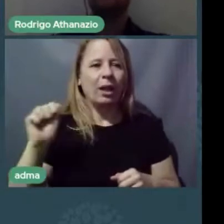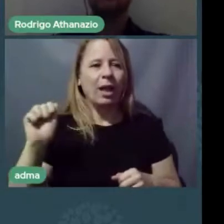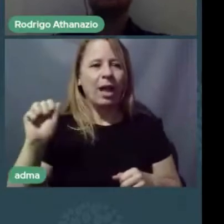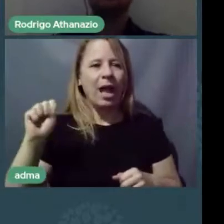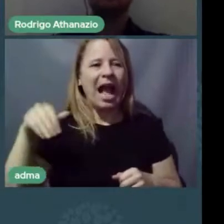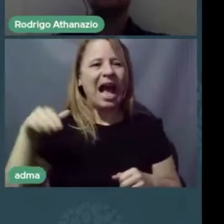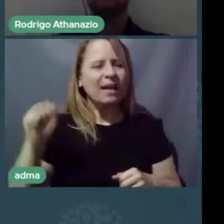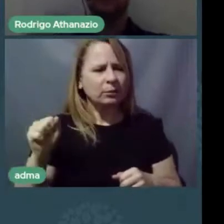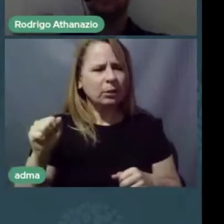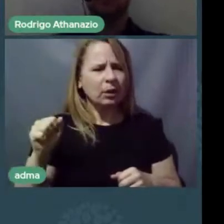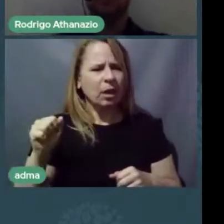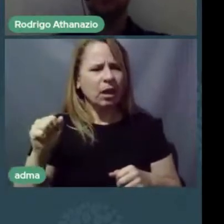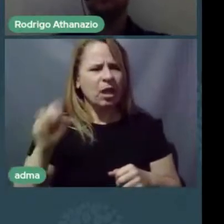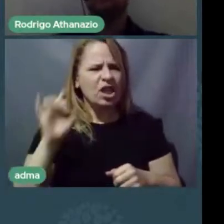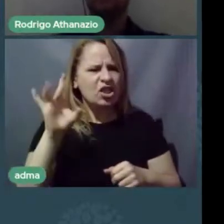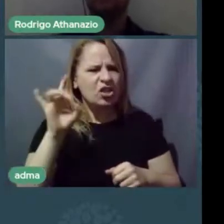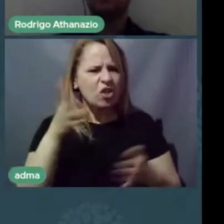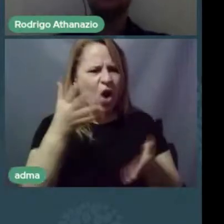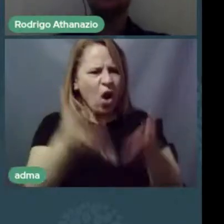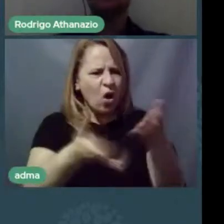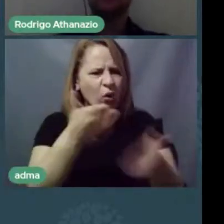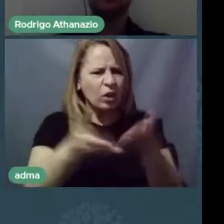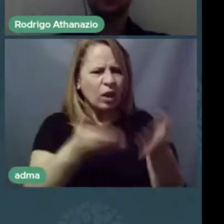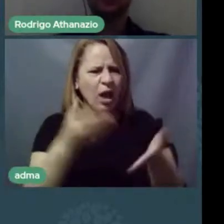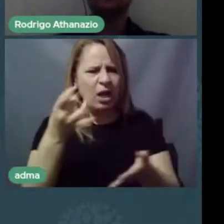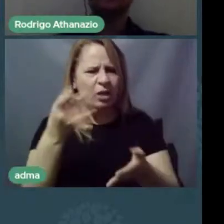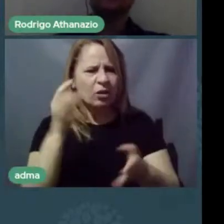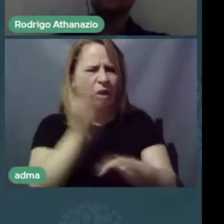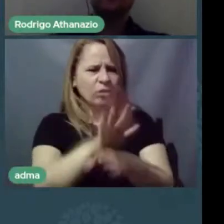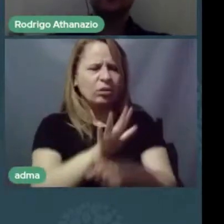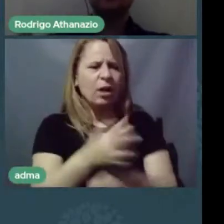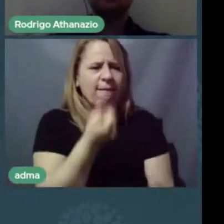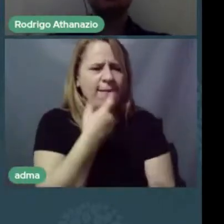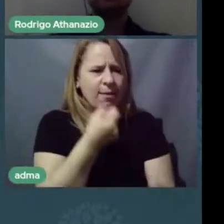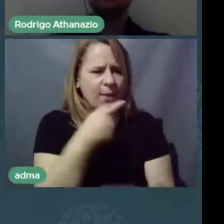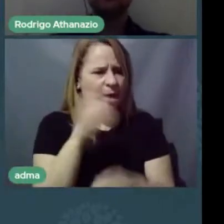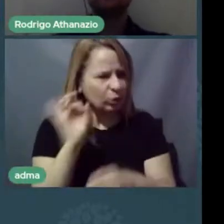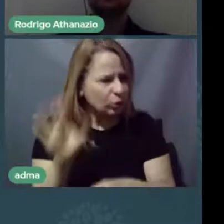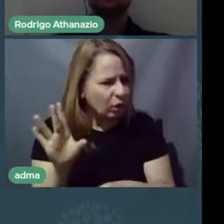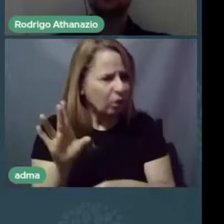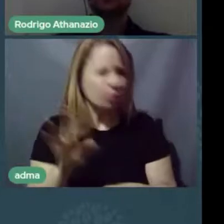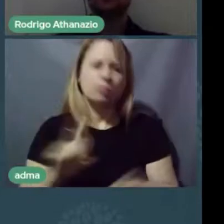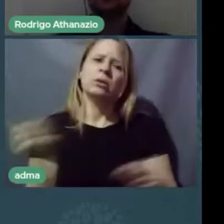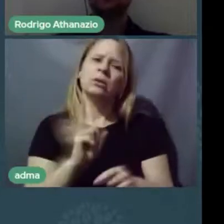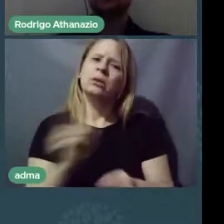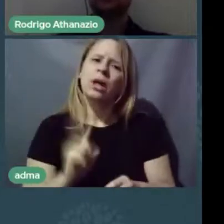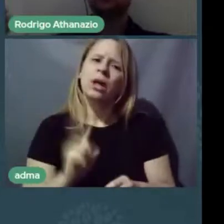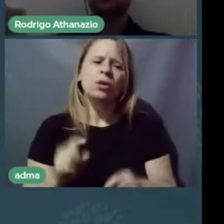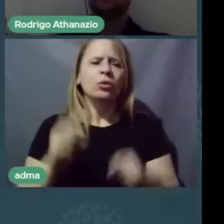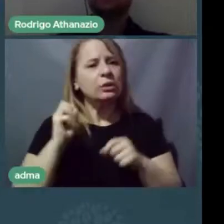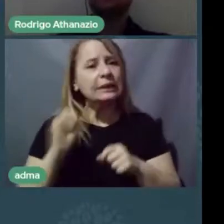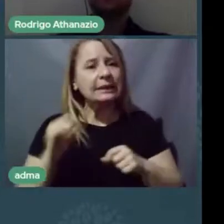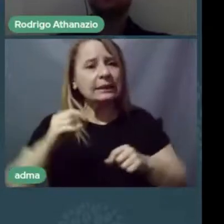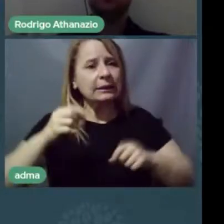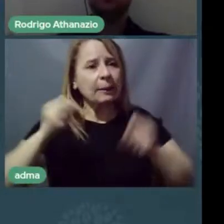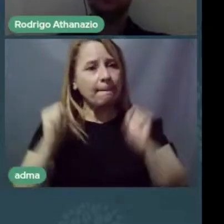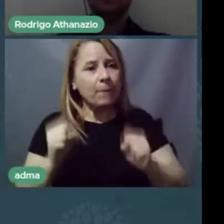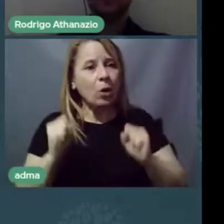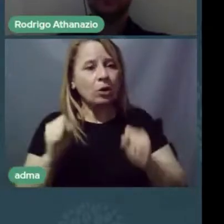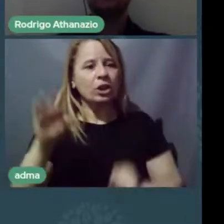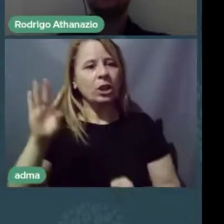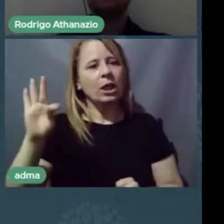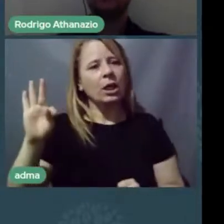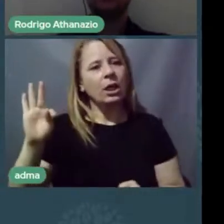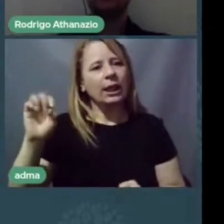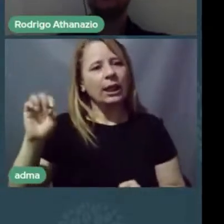oral, porque é como se eu estivesse dando uma bomba para uma coisa pequenininha. Se eu consigo fazer um controle disso com uma terapia muito